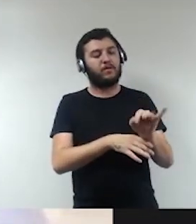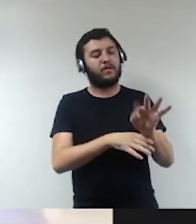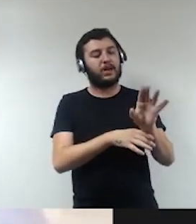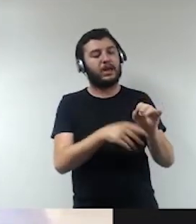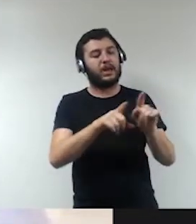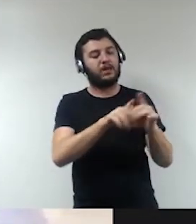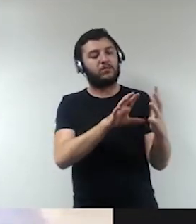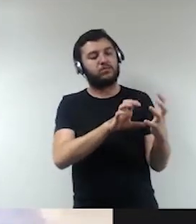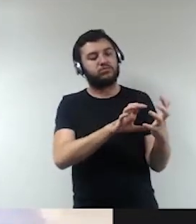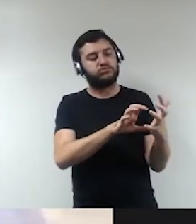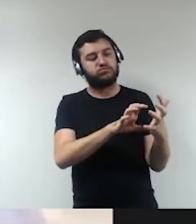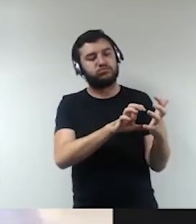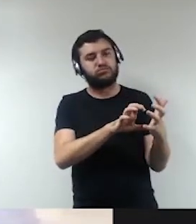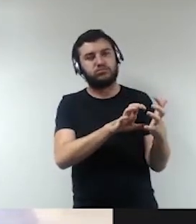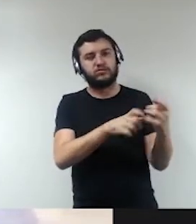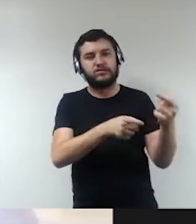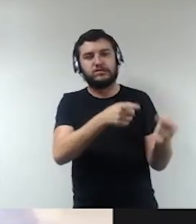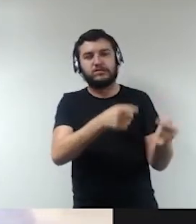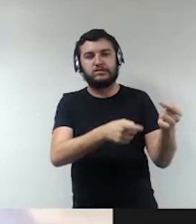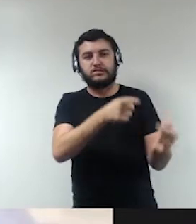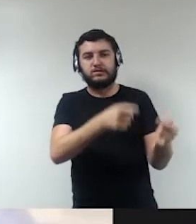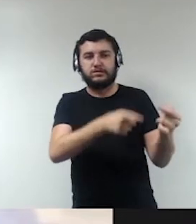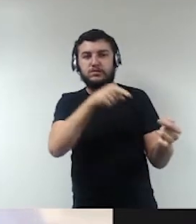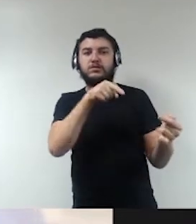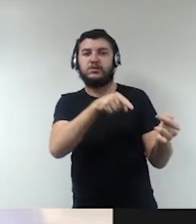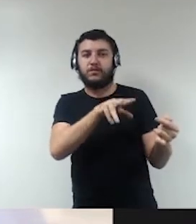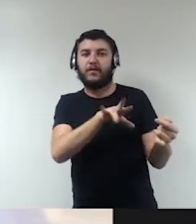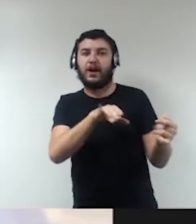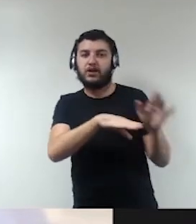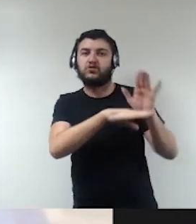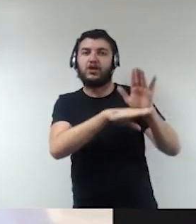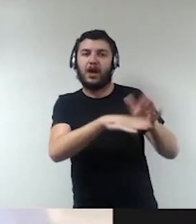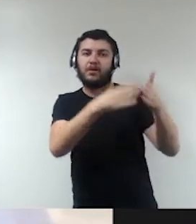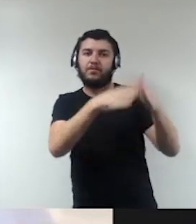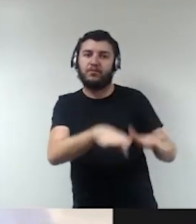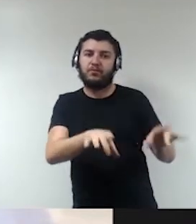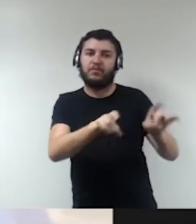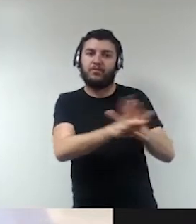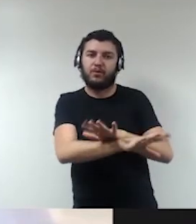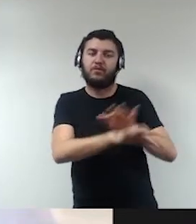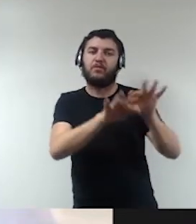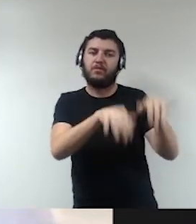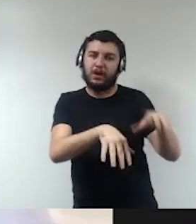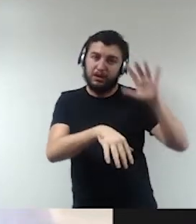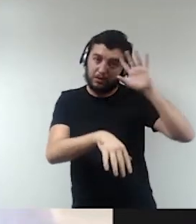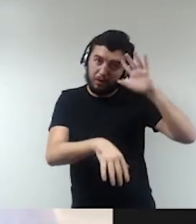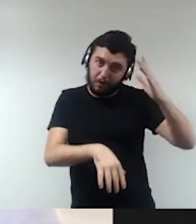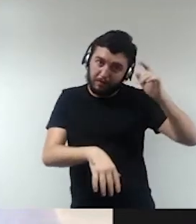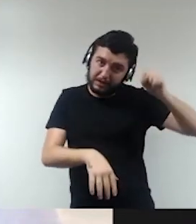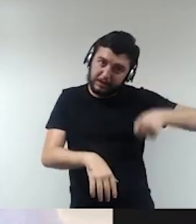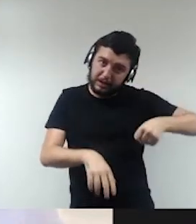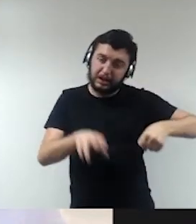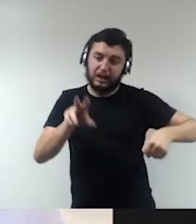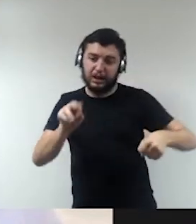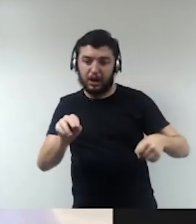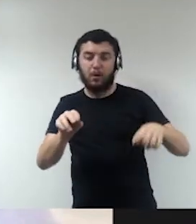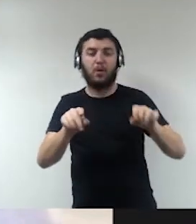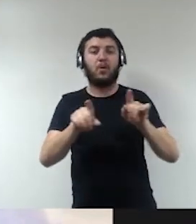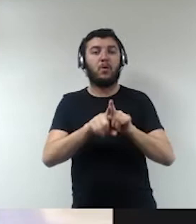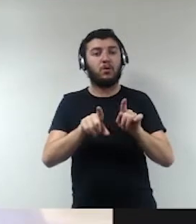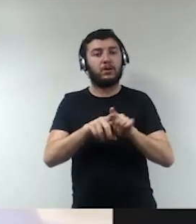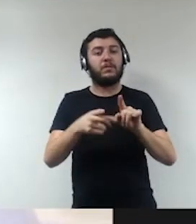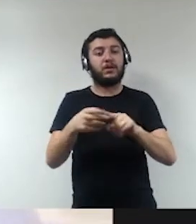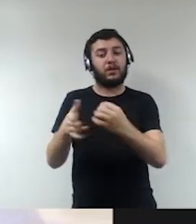o contrato judicial em matéria de recuperação é um contrato que não dispõe necessariamente da autonomia da